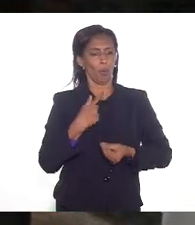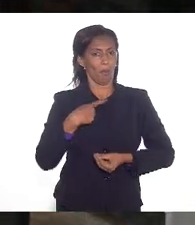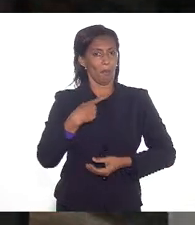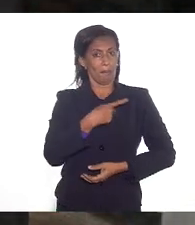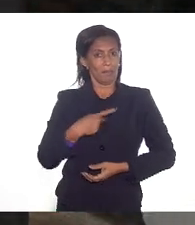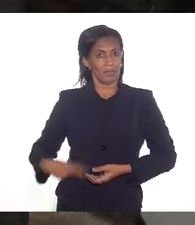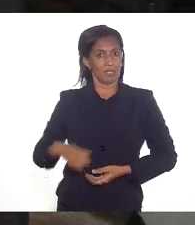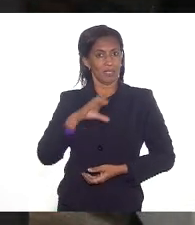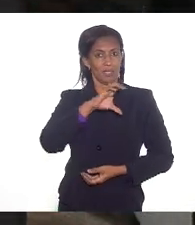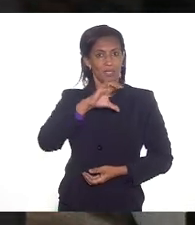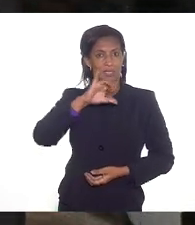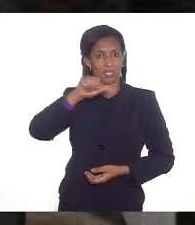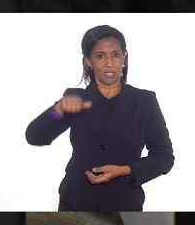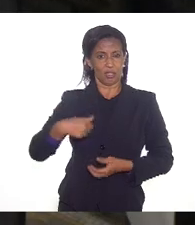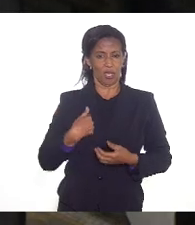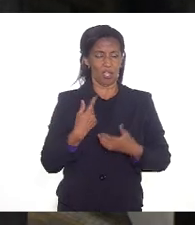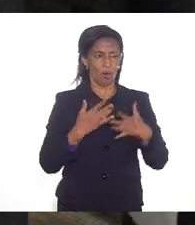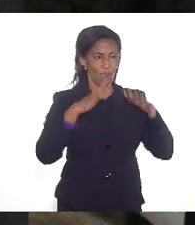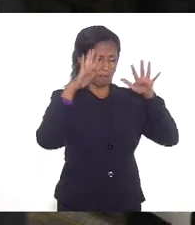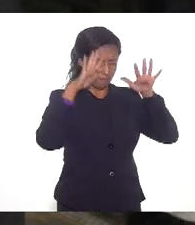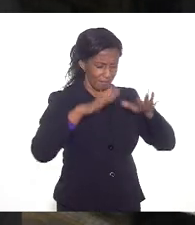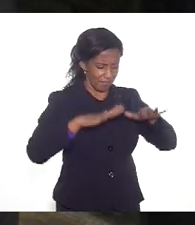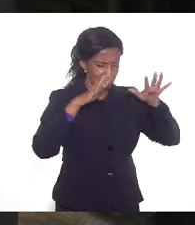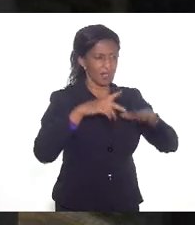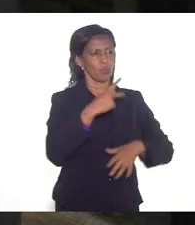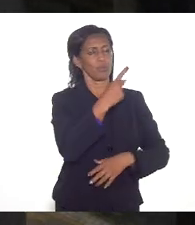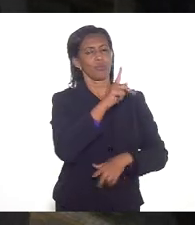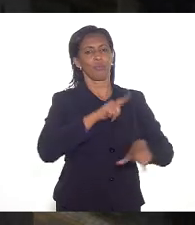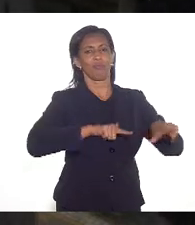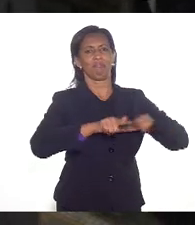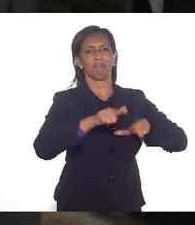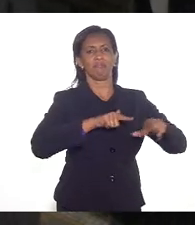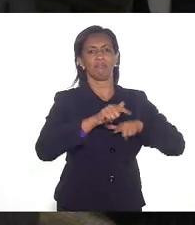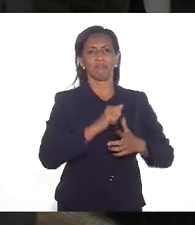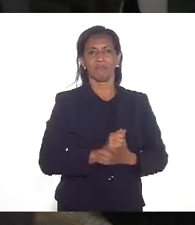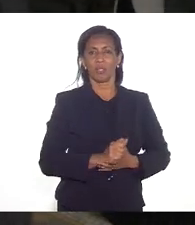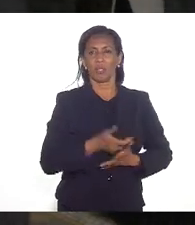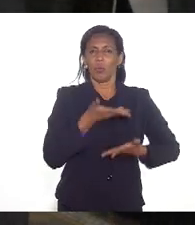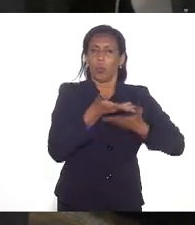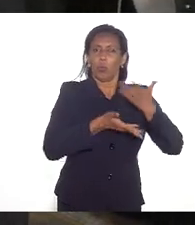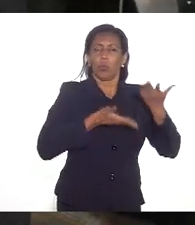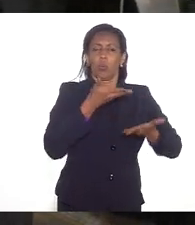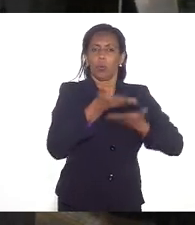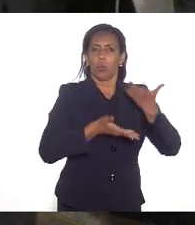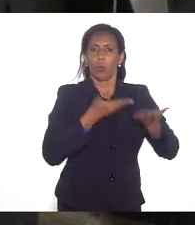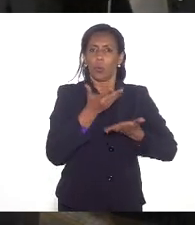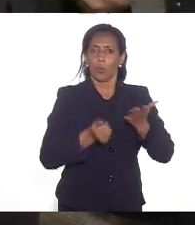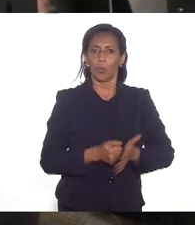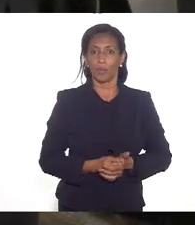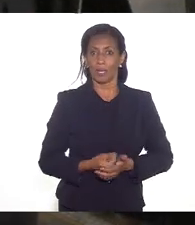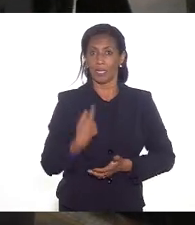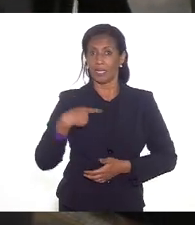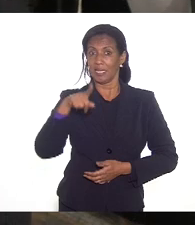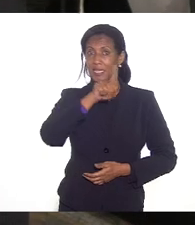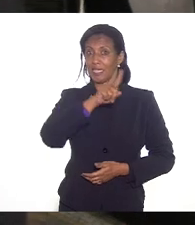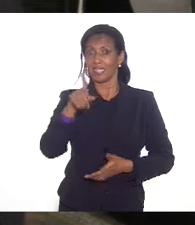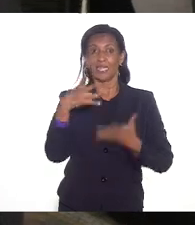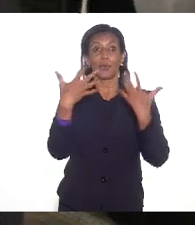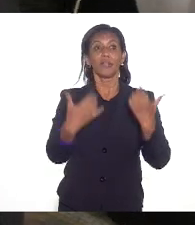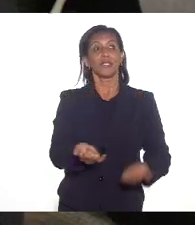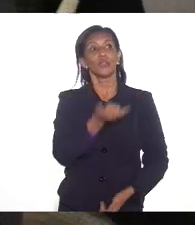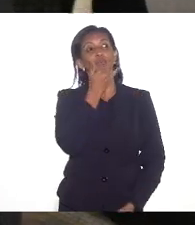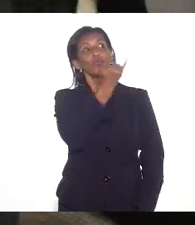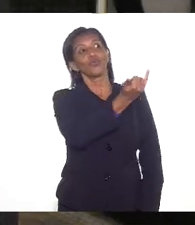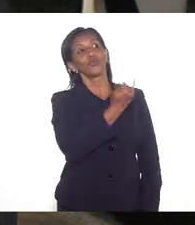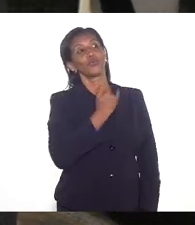da a justiça eu reverencio o seu trabalho vossa dedicação e não aceita os seus pedidos